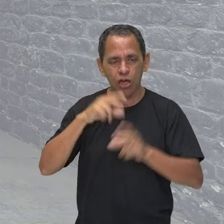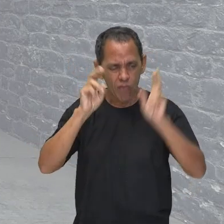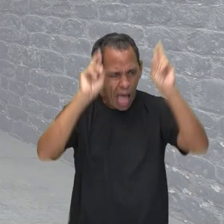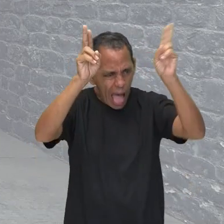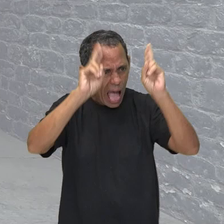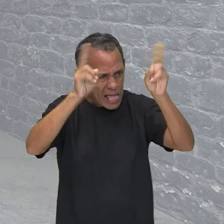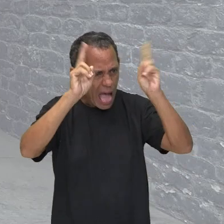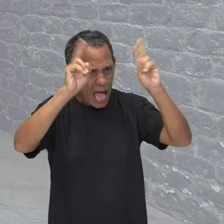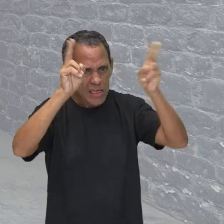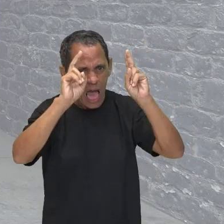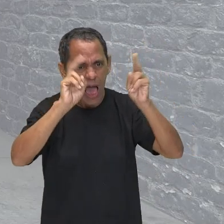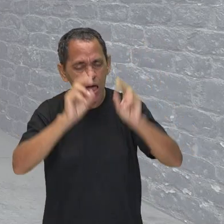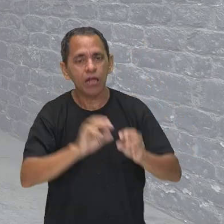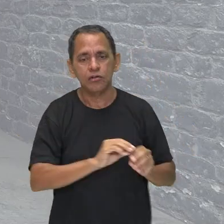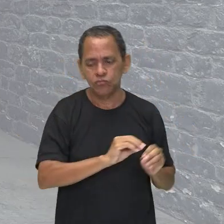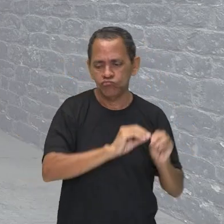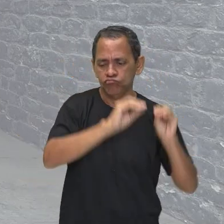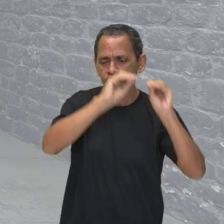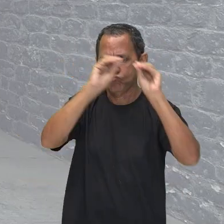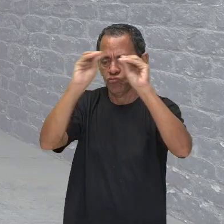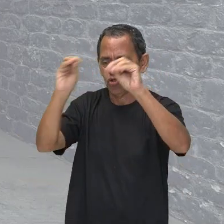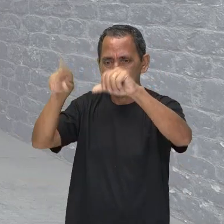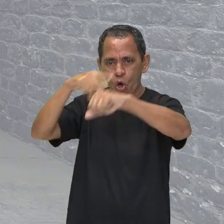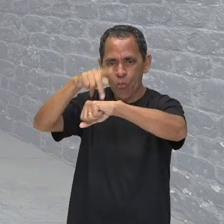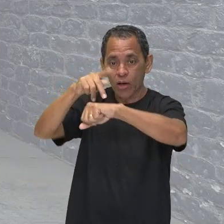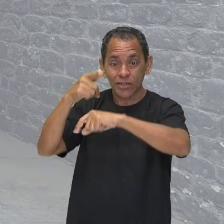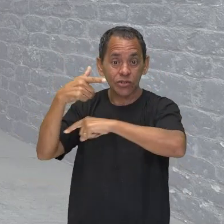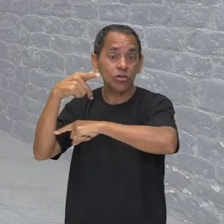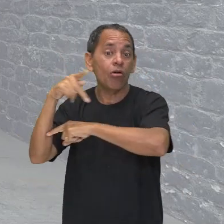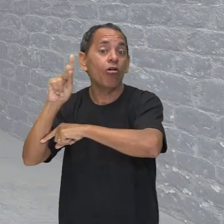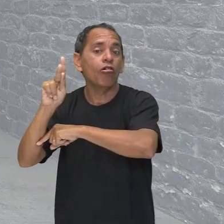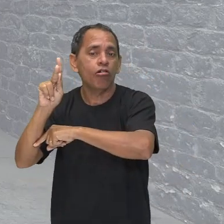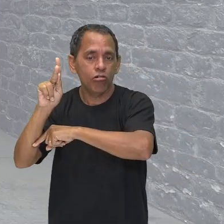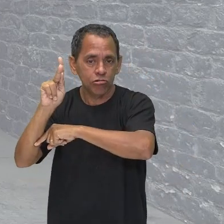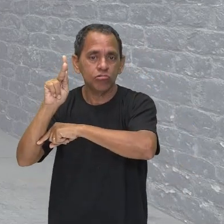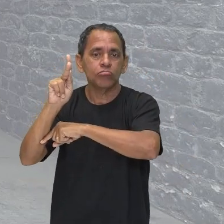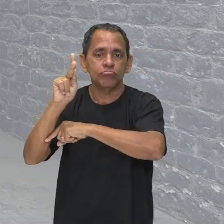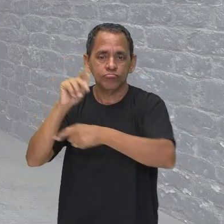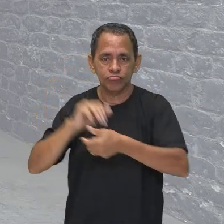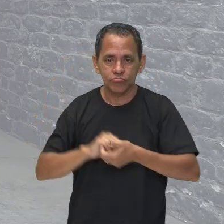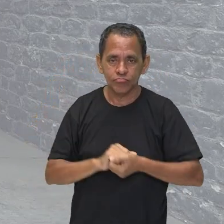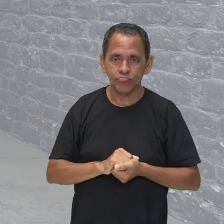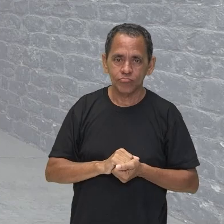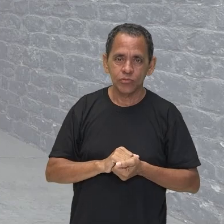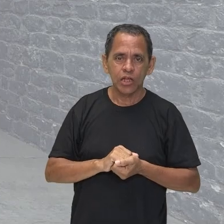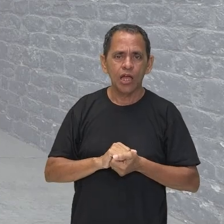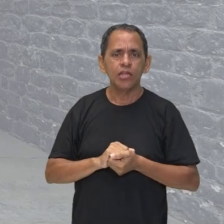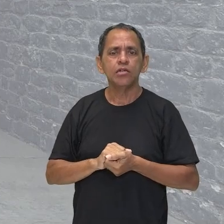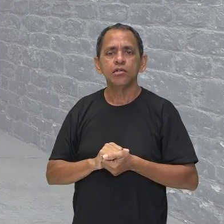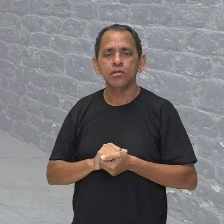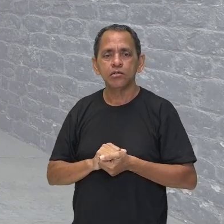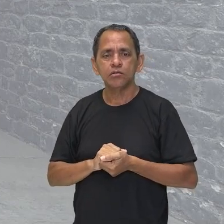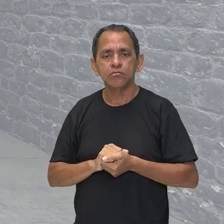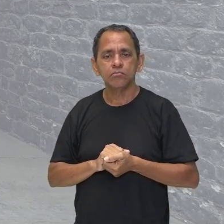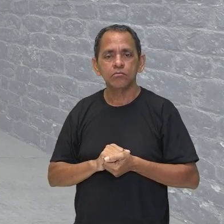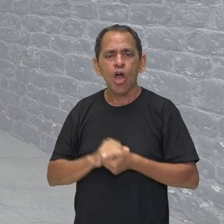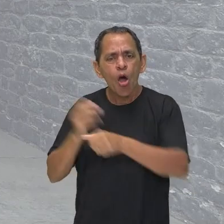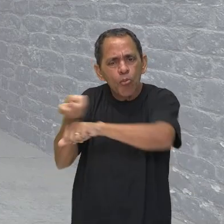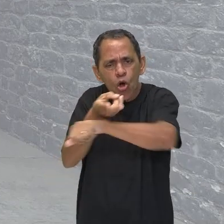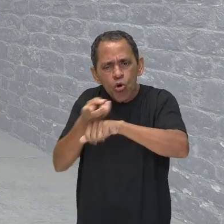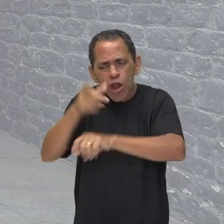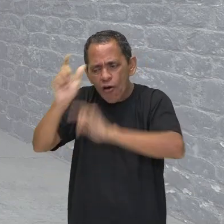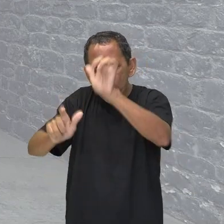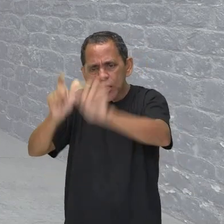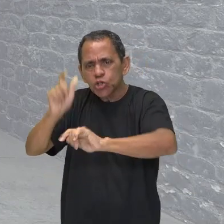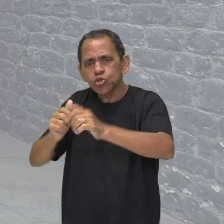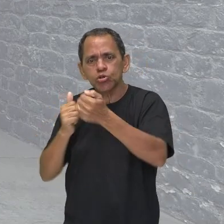viajou ilegalmente ao exterior. Então, ele, por essas viagens, ele buscava pessoas para